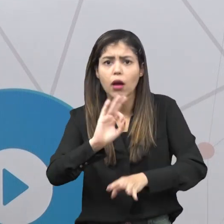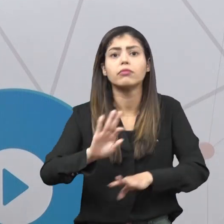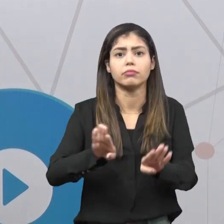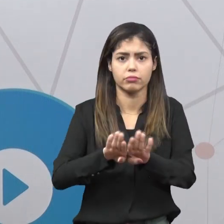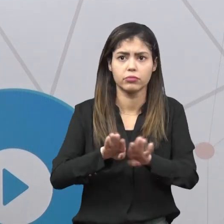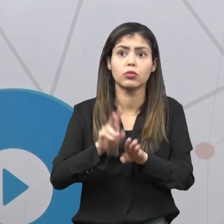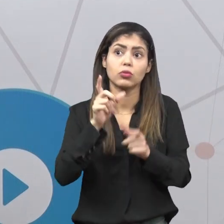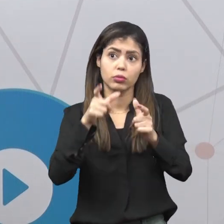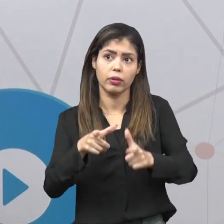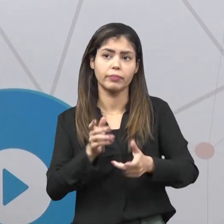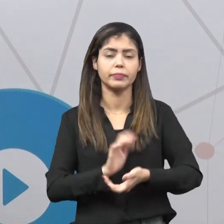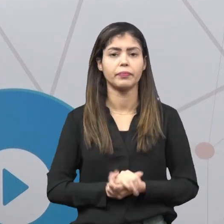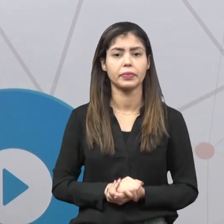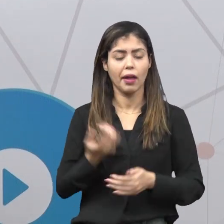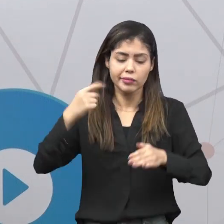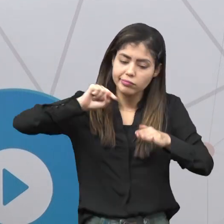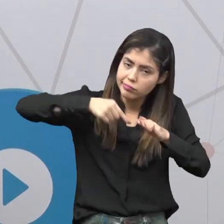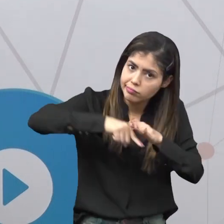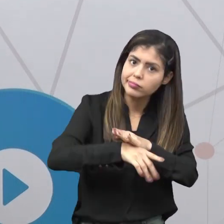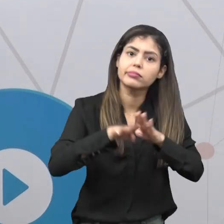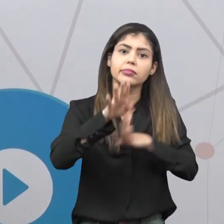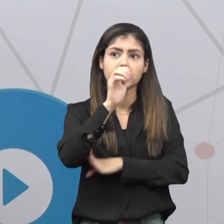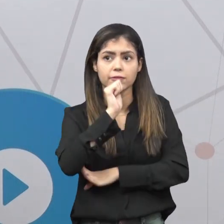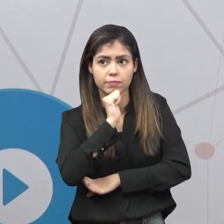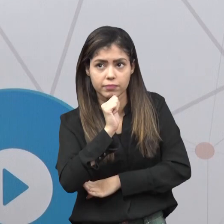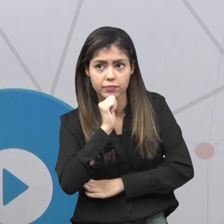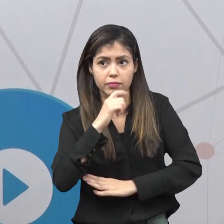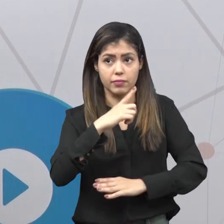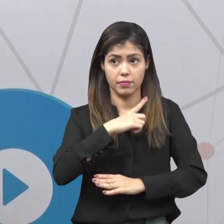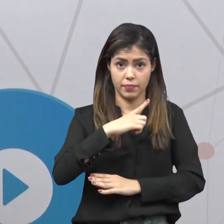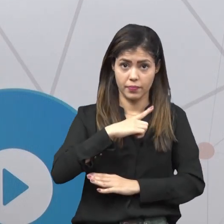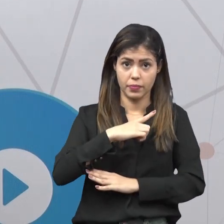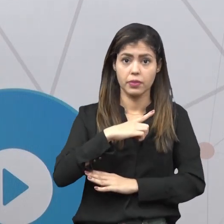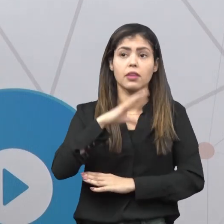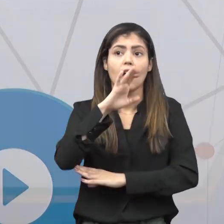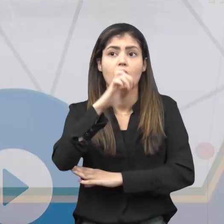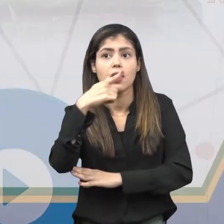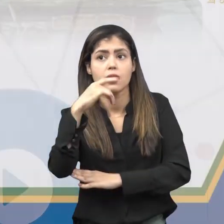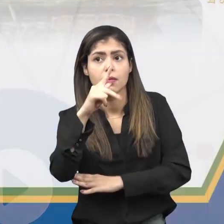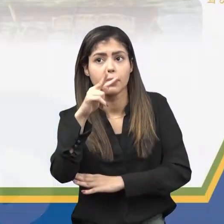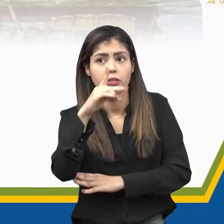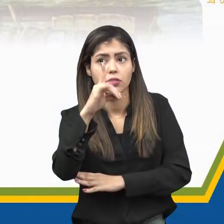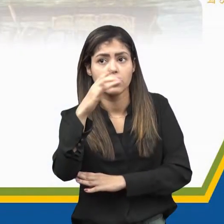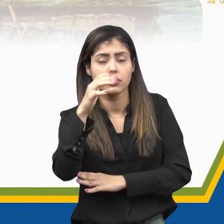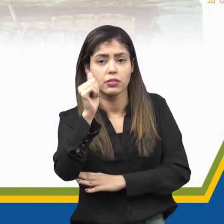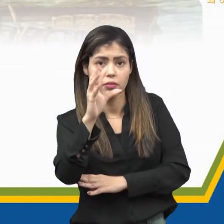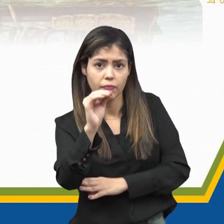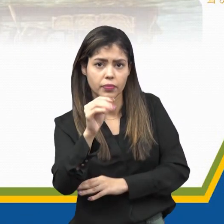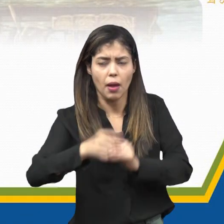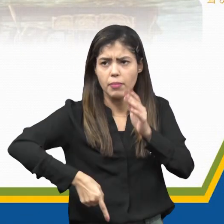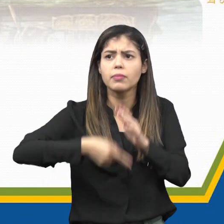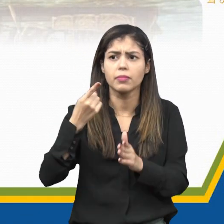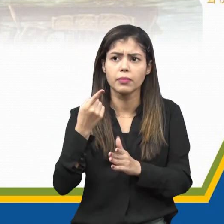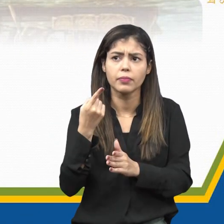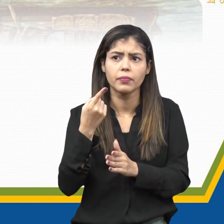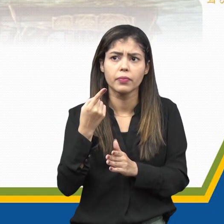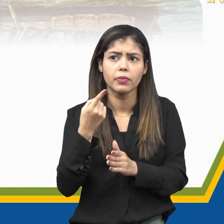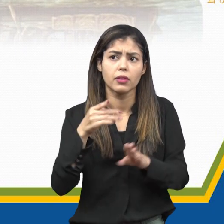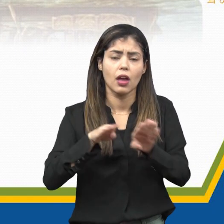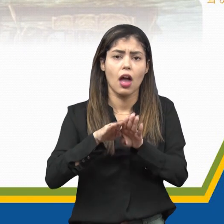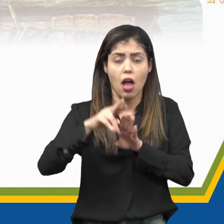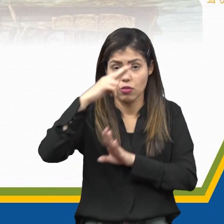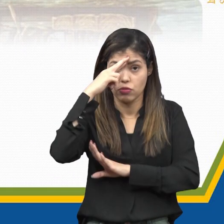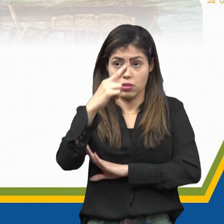guarda-costas. Dentro desse processo, nós tivemos algumas expedições. A primeira expedição foi uma